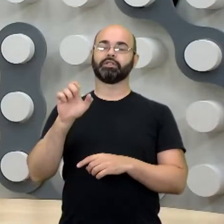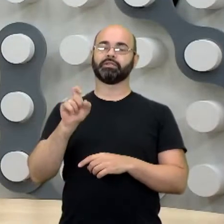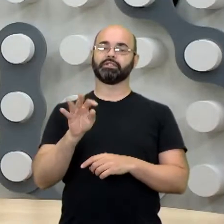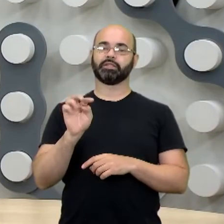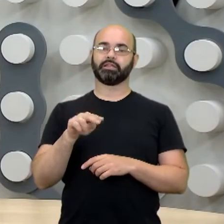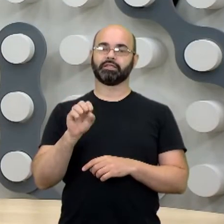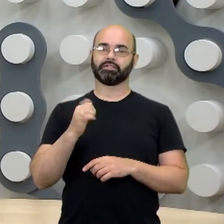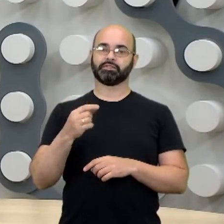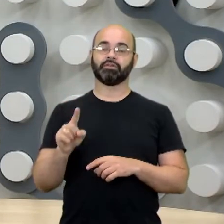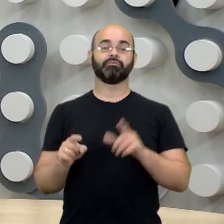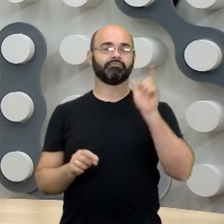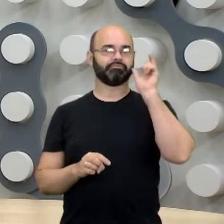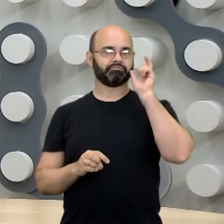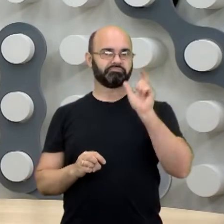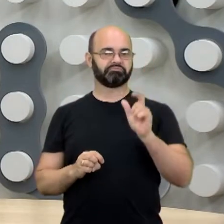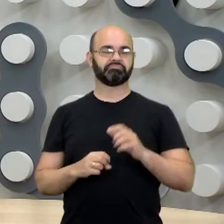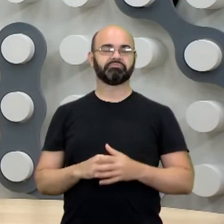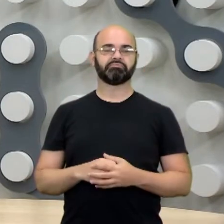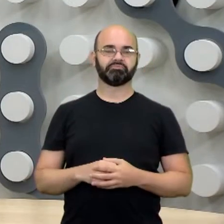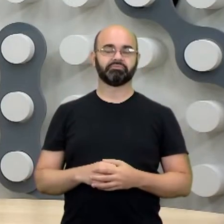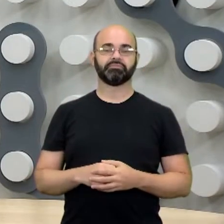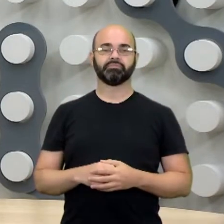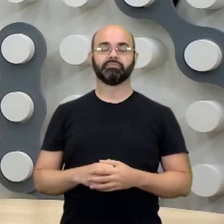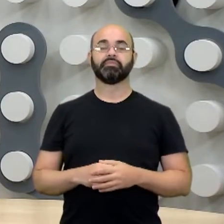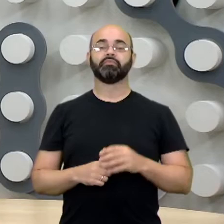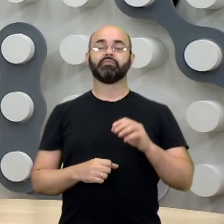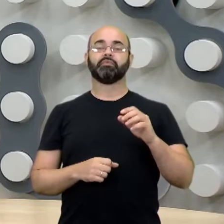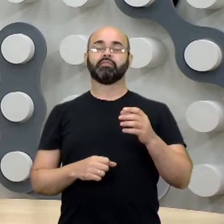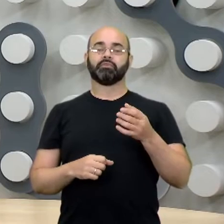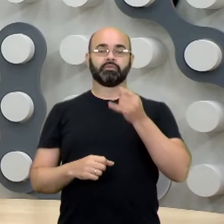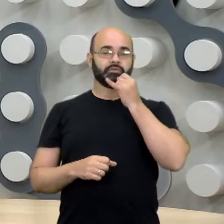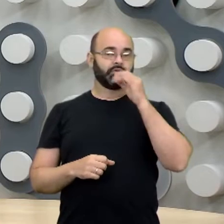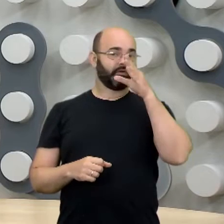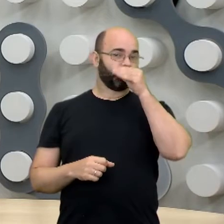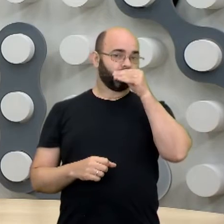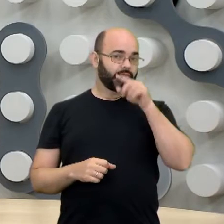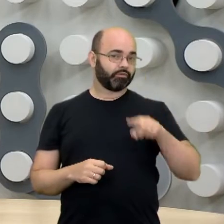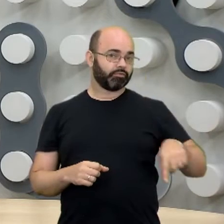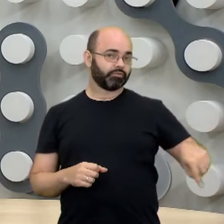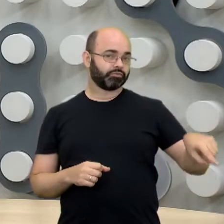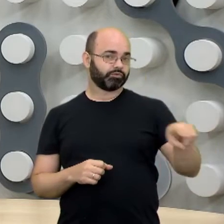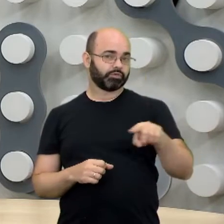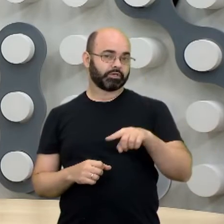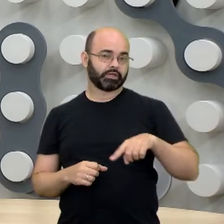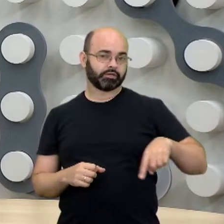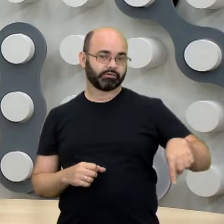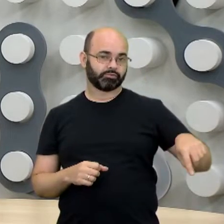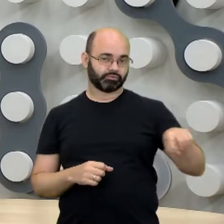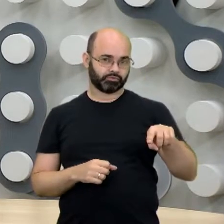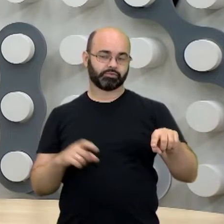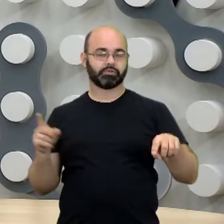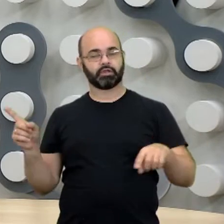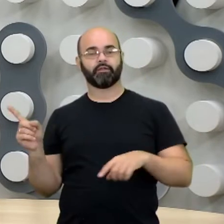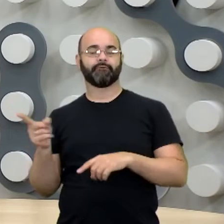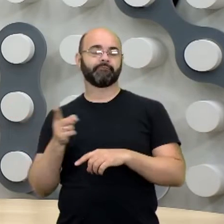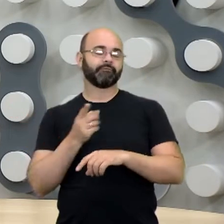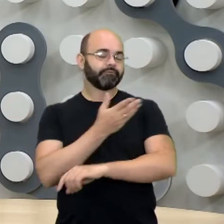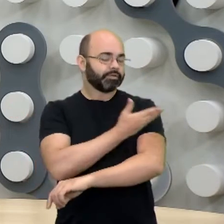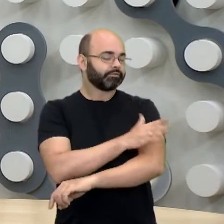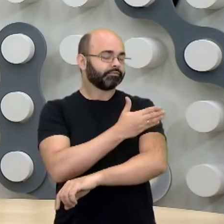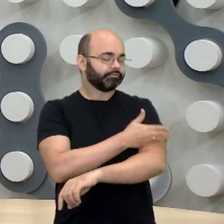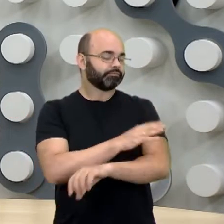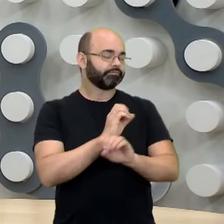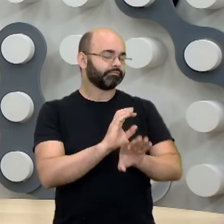ele dá, né, um aprimoramento para os funcionários do Instituto Brasileiro de Geografia e Estatística, ele também